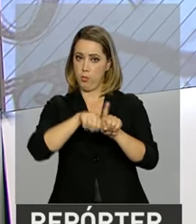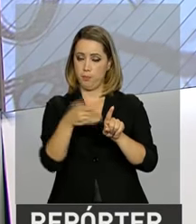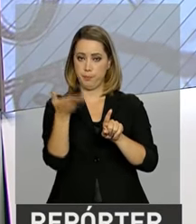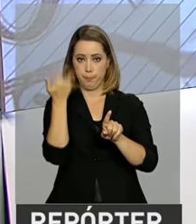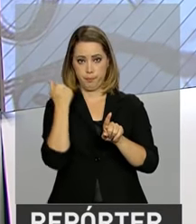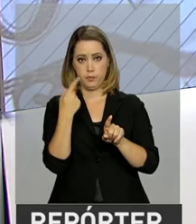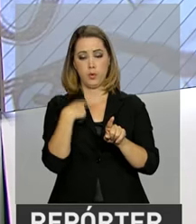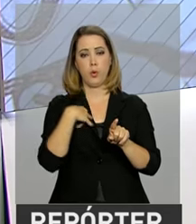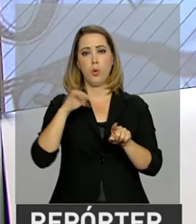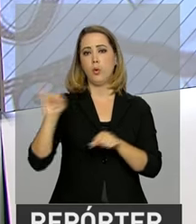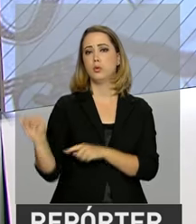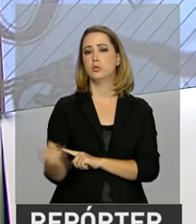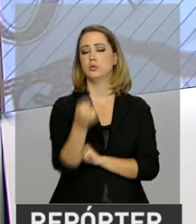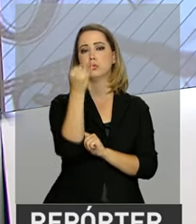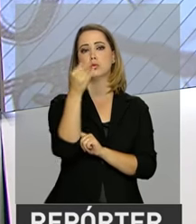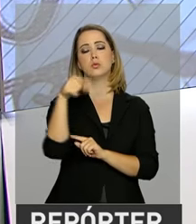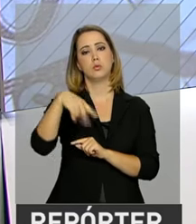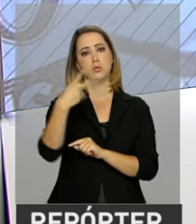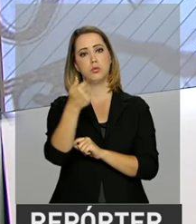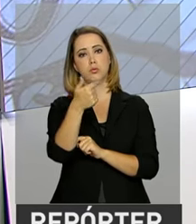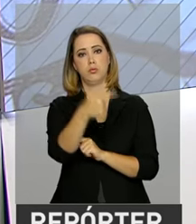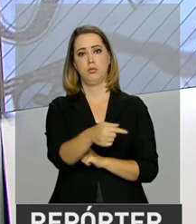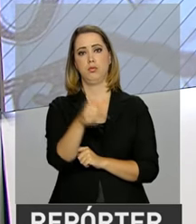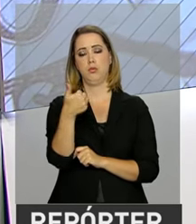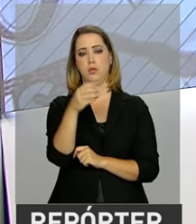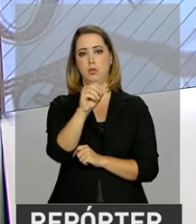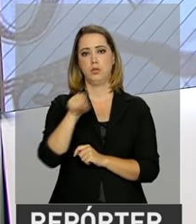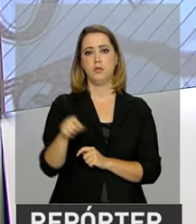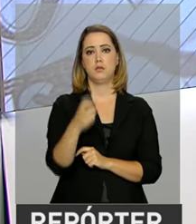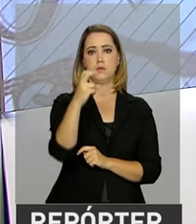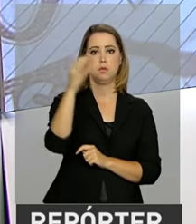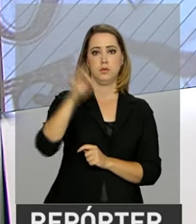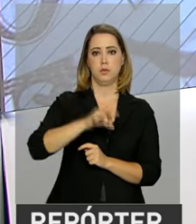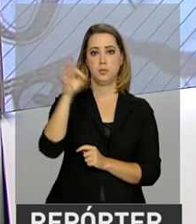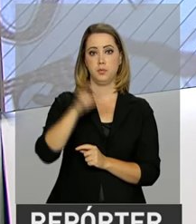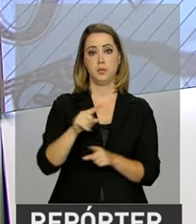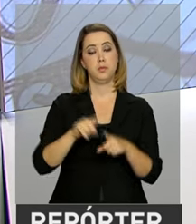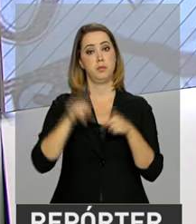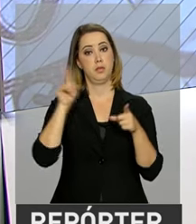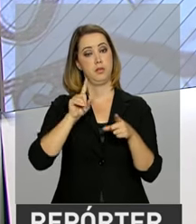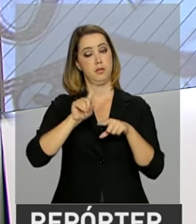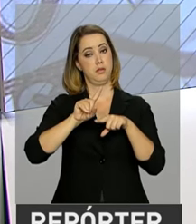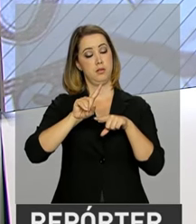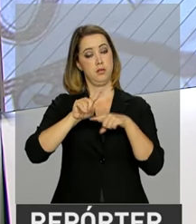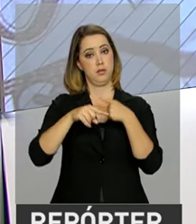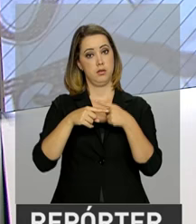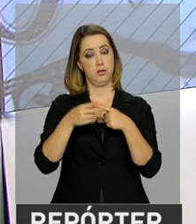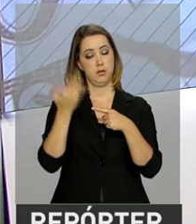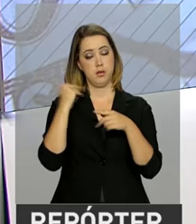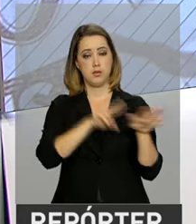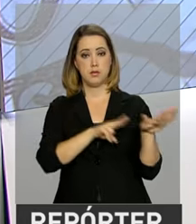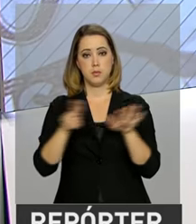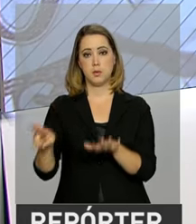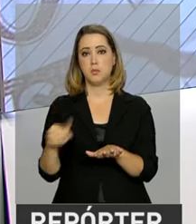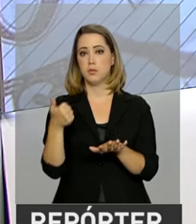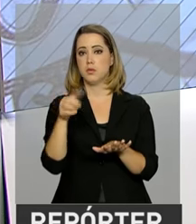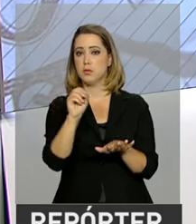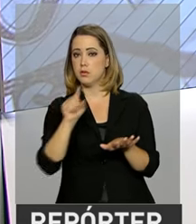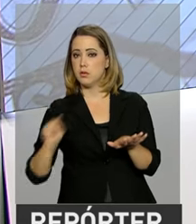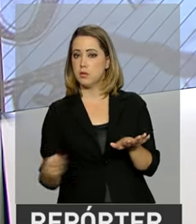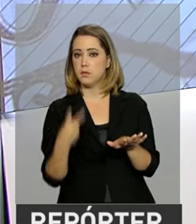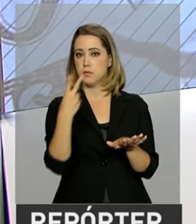os juros terminassem 2017 em 10,5 por. na semana passada a estimativa foi de